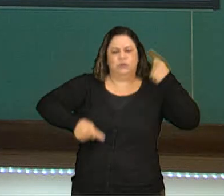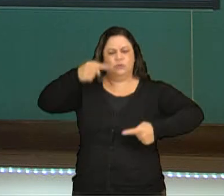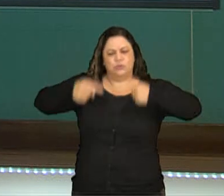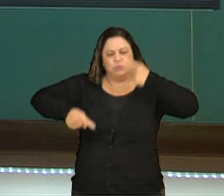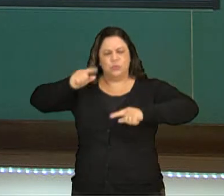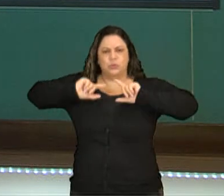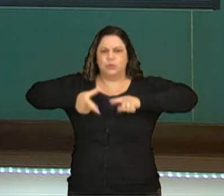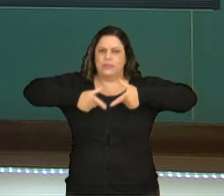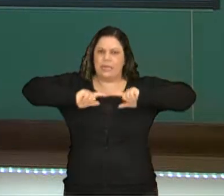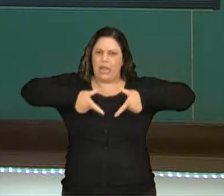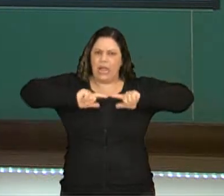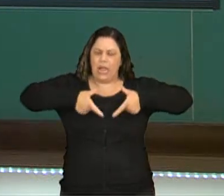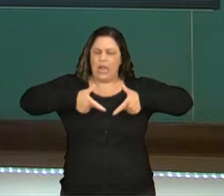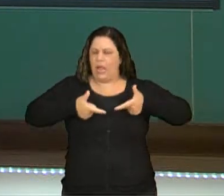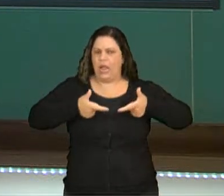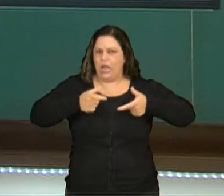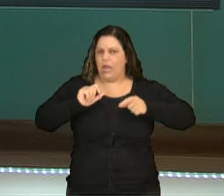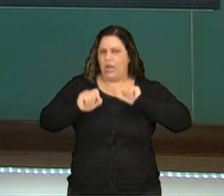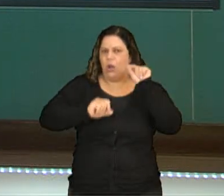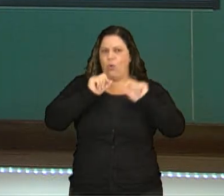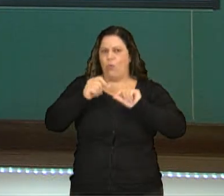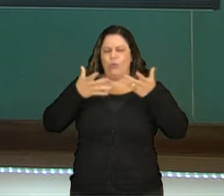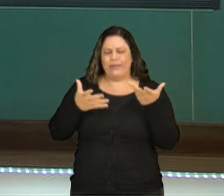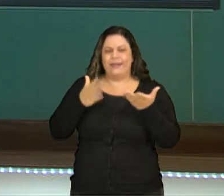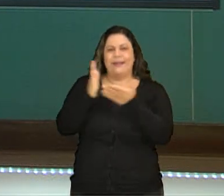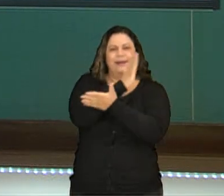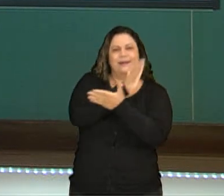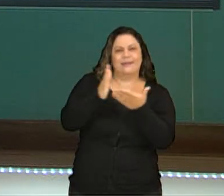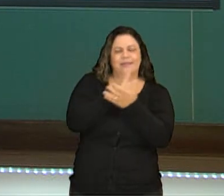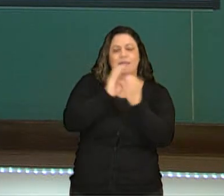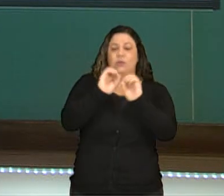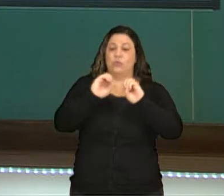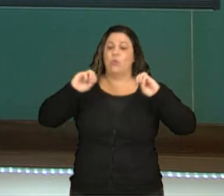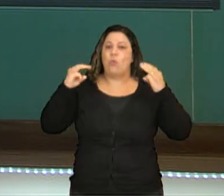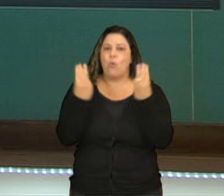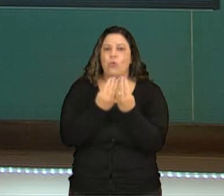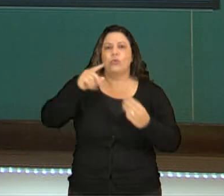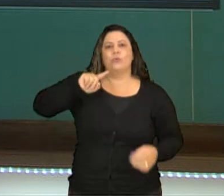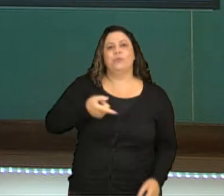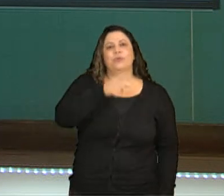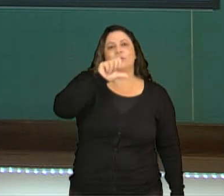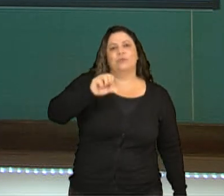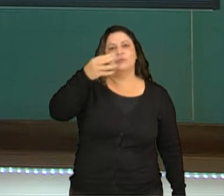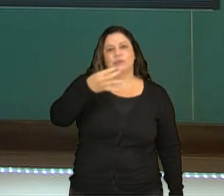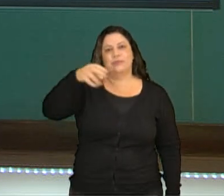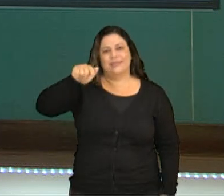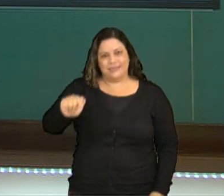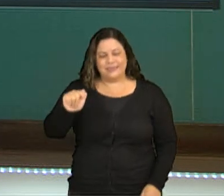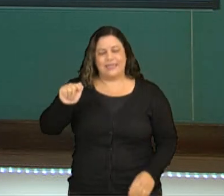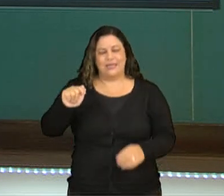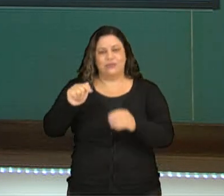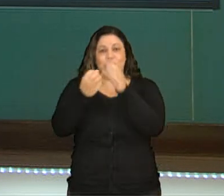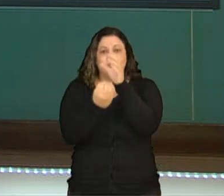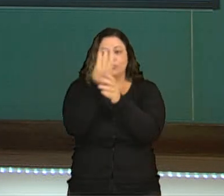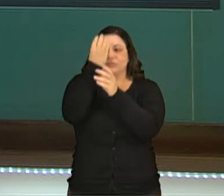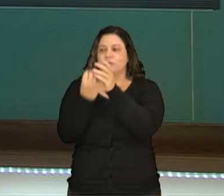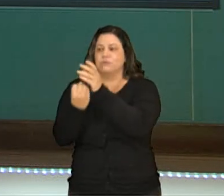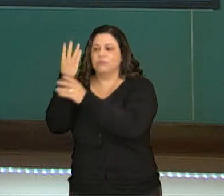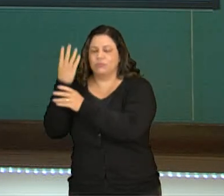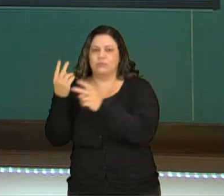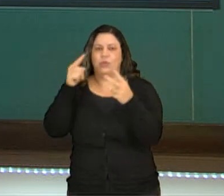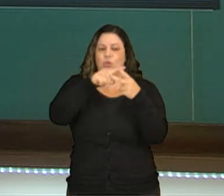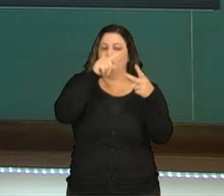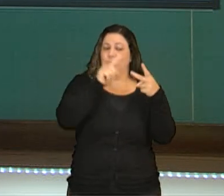origem? Lembre-se, o plano de partilha lá liderado pela ONU em 1947, que previa a criação dos dois estados,